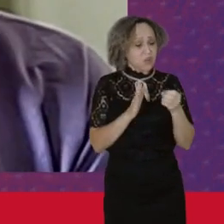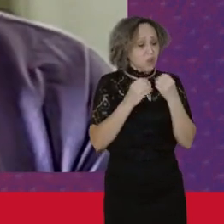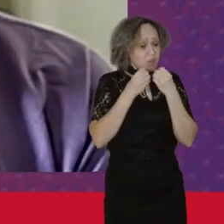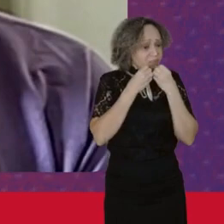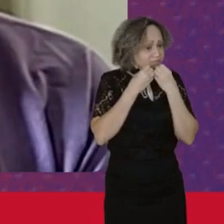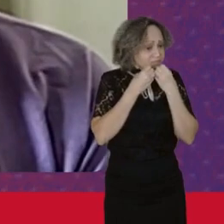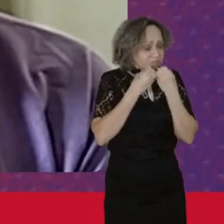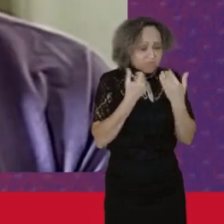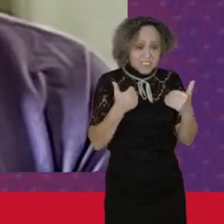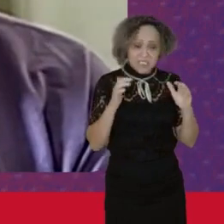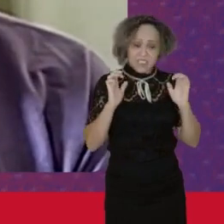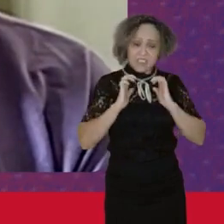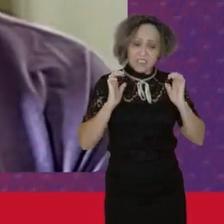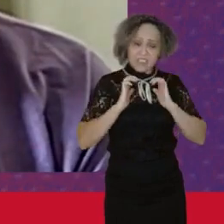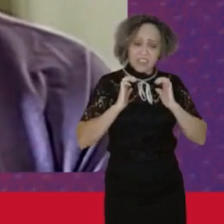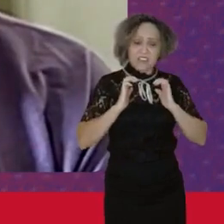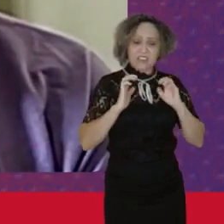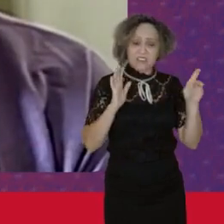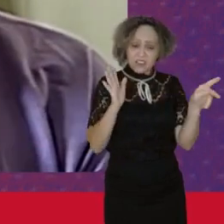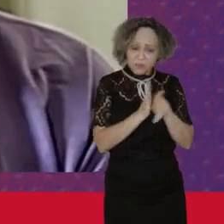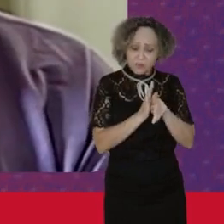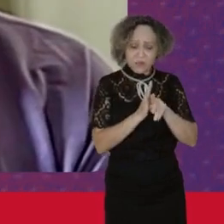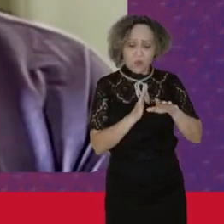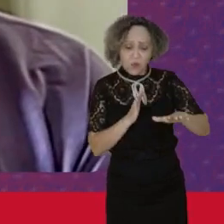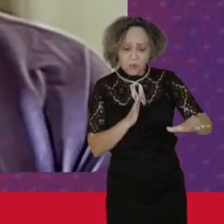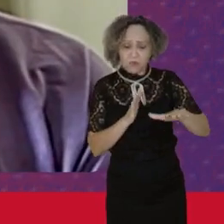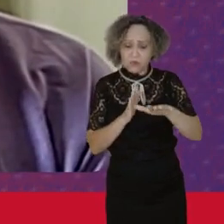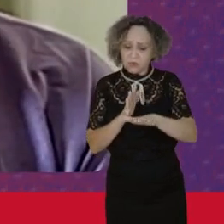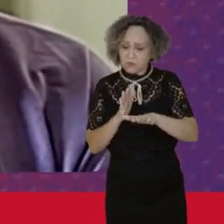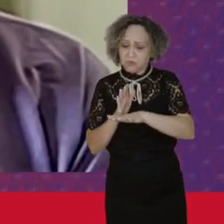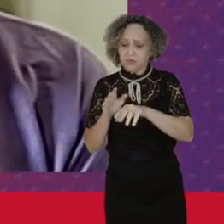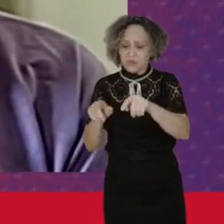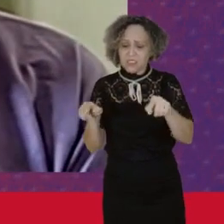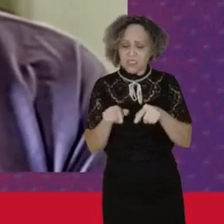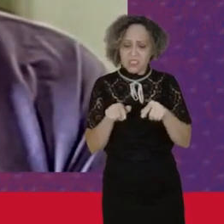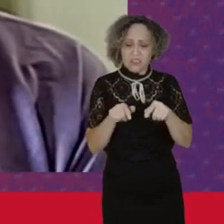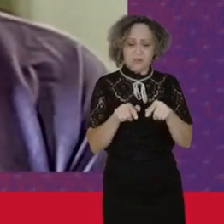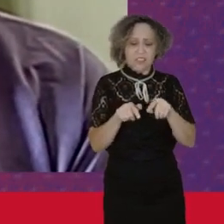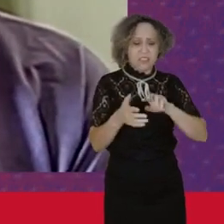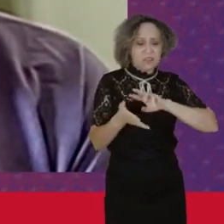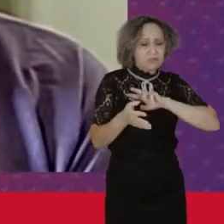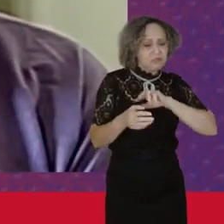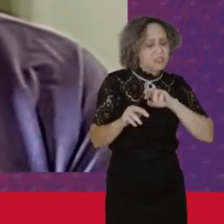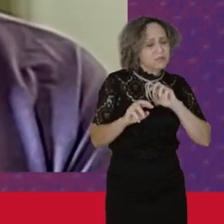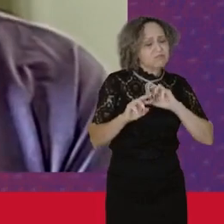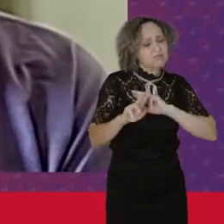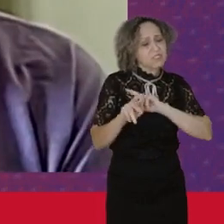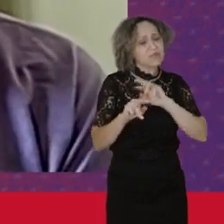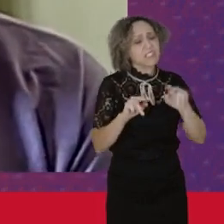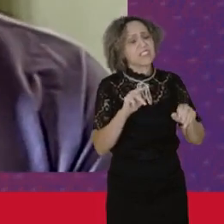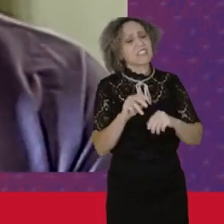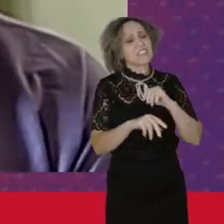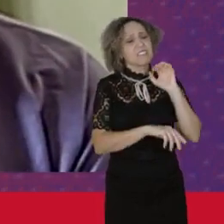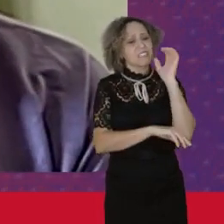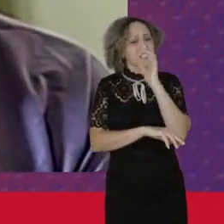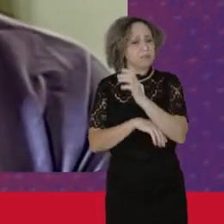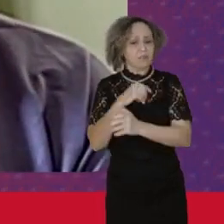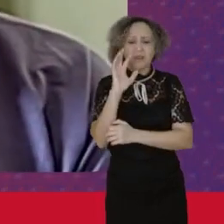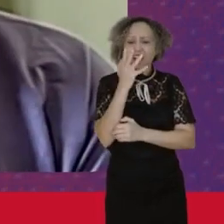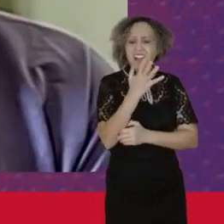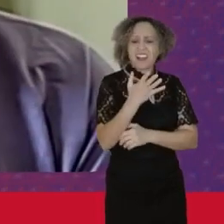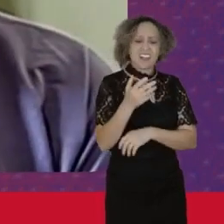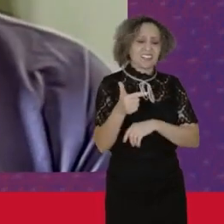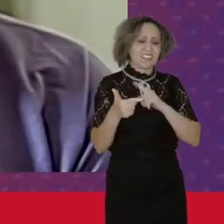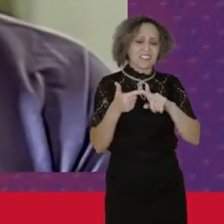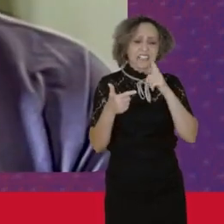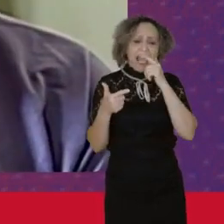né, que fazem parte desses territórios, da biodiversidade, das plantas, das sementes, dos recursos, da